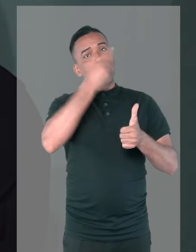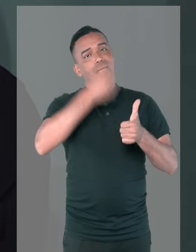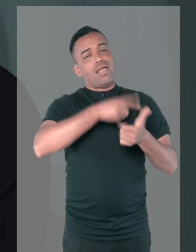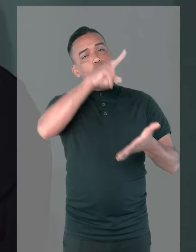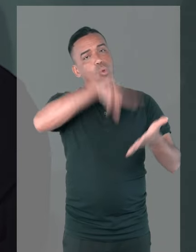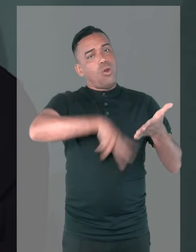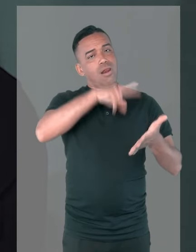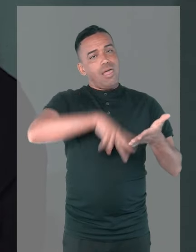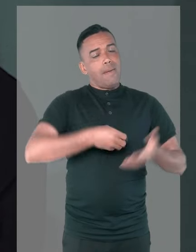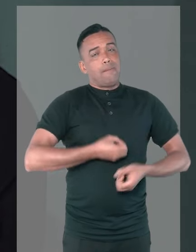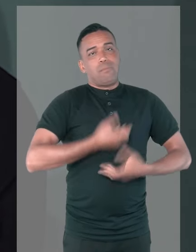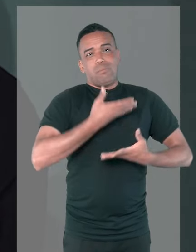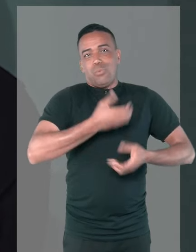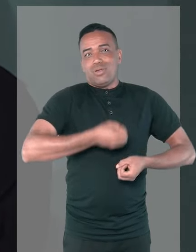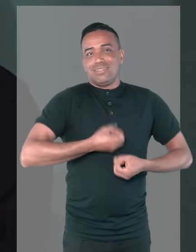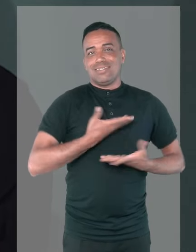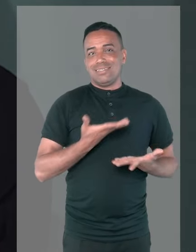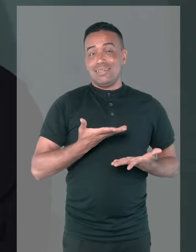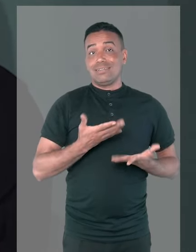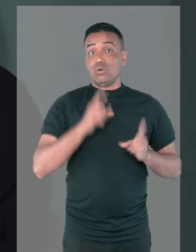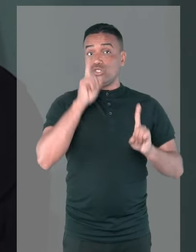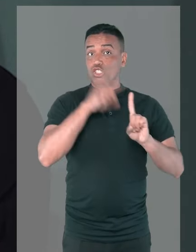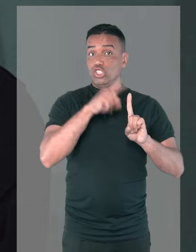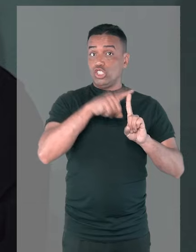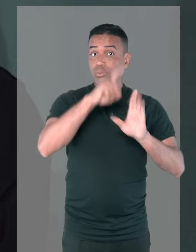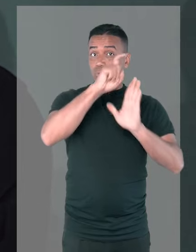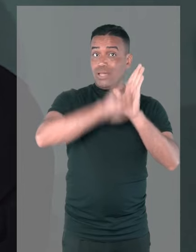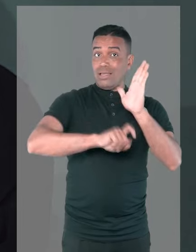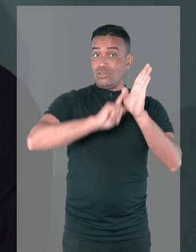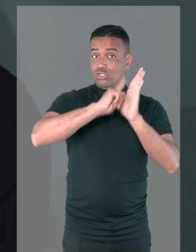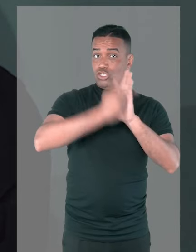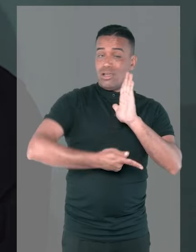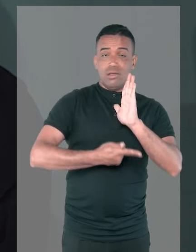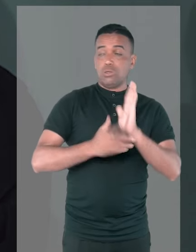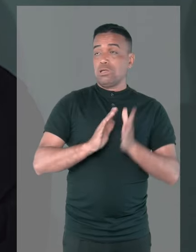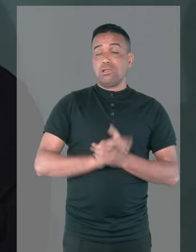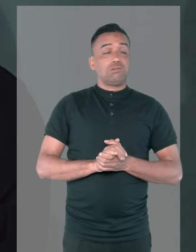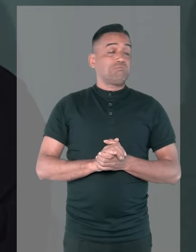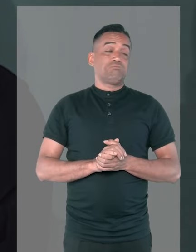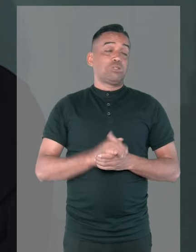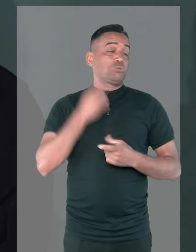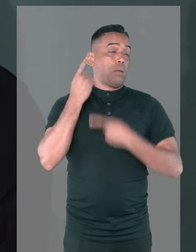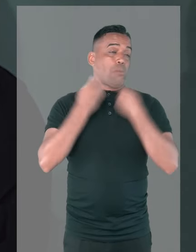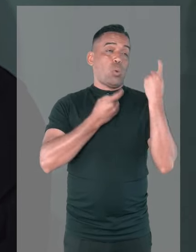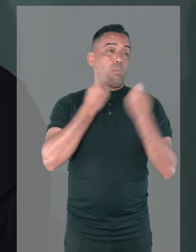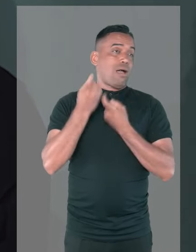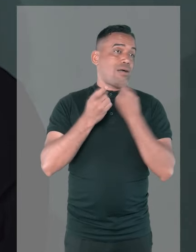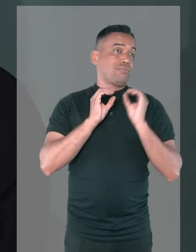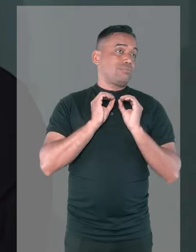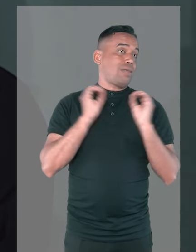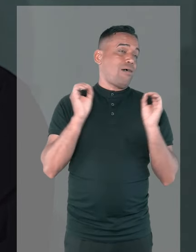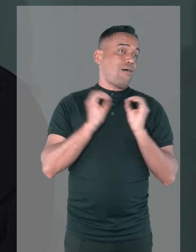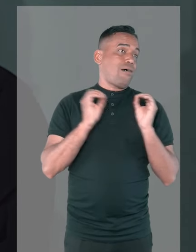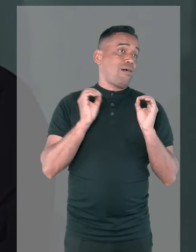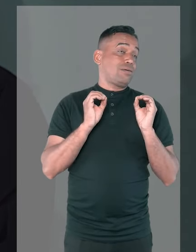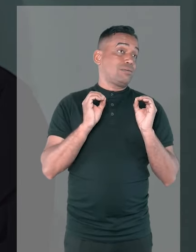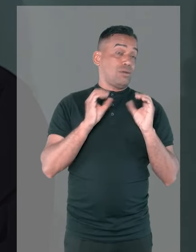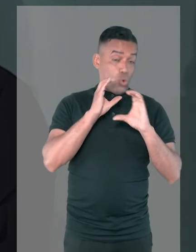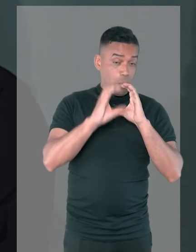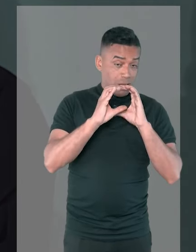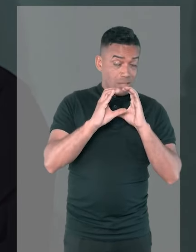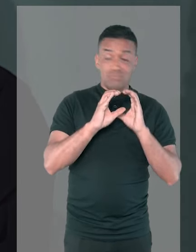o inegociável, o tipo de texto que não está querendo agradar ninguém, não quer nem mesmo comunicar. Ele quer